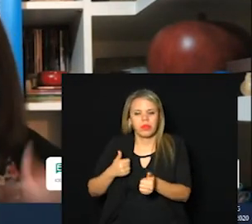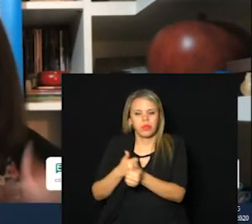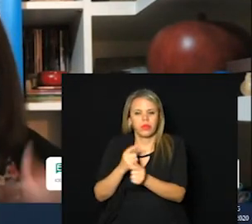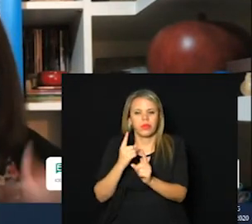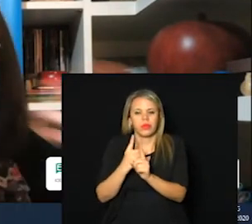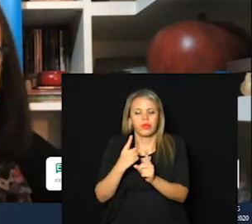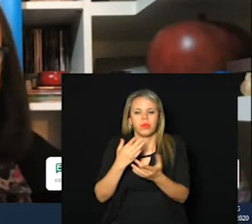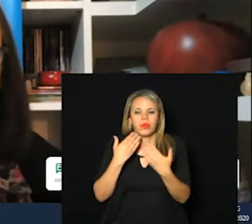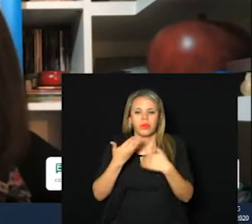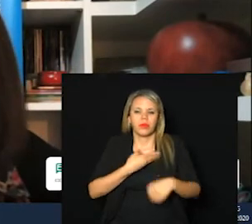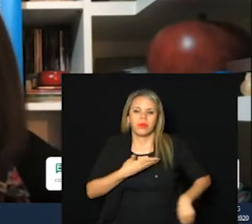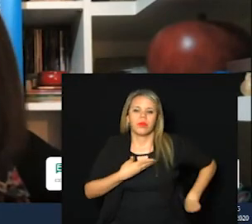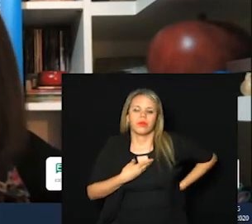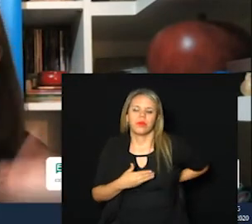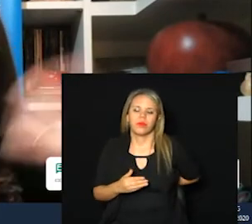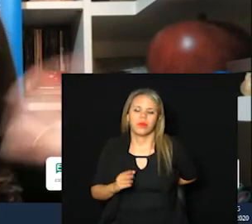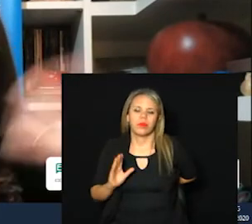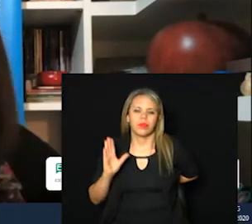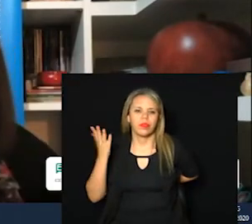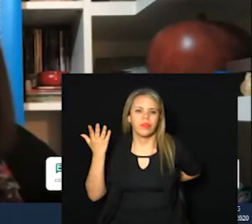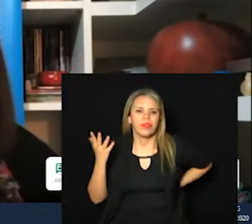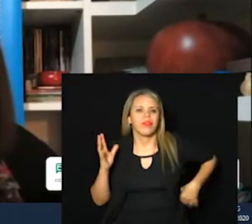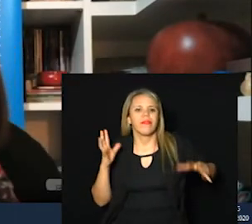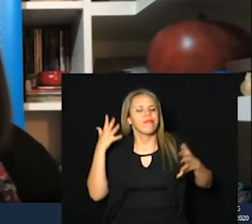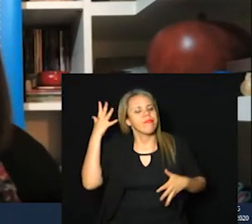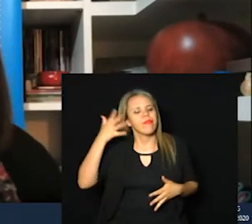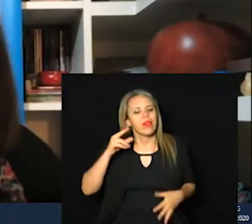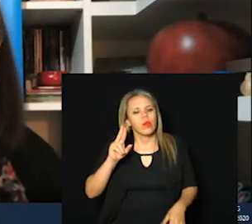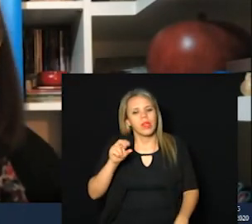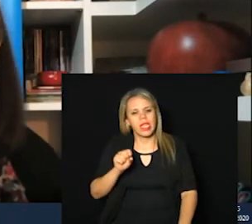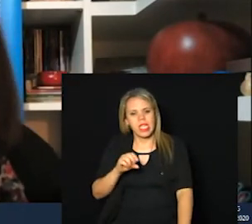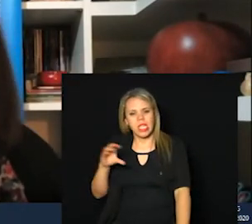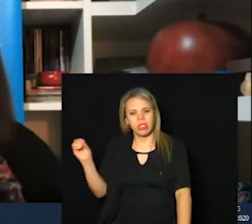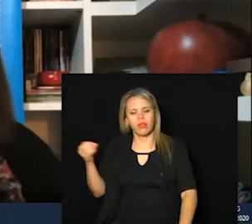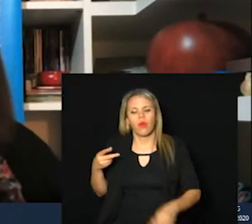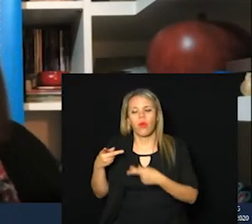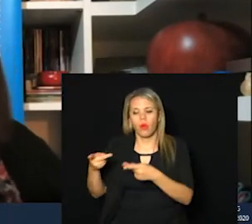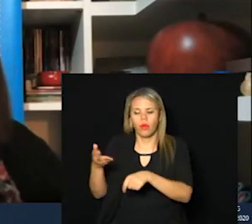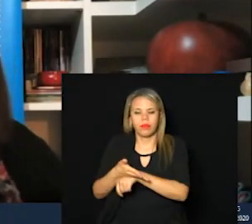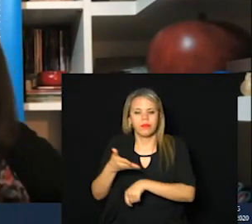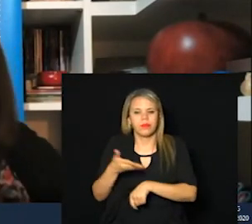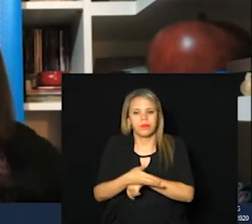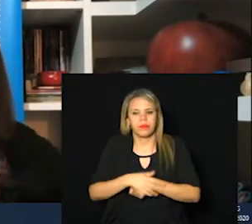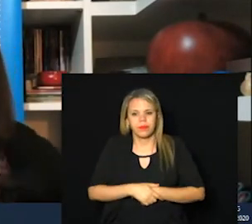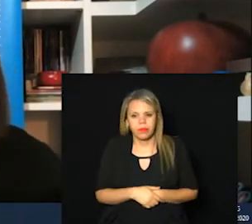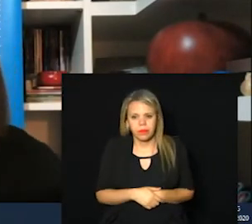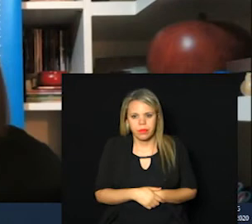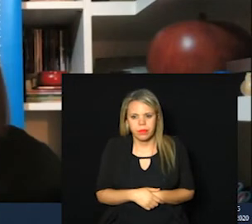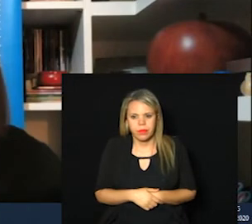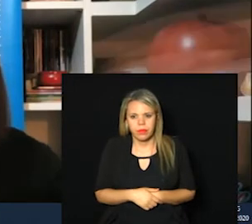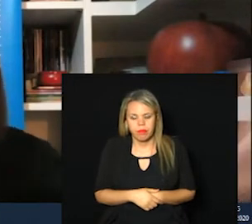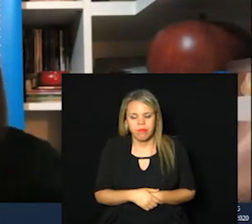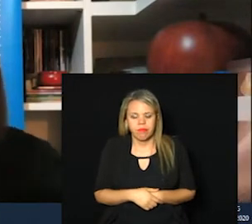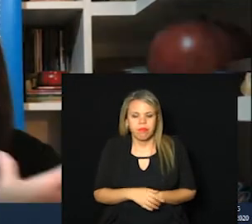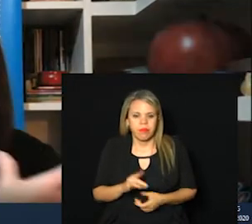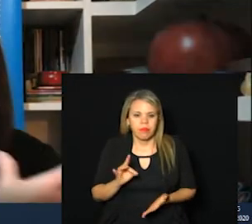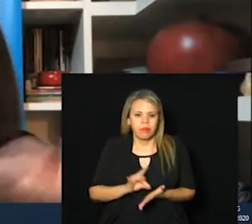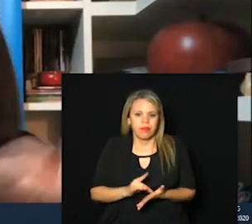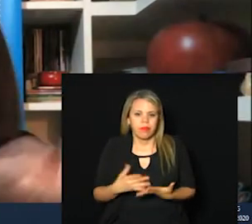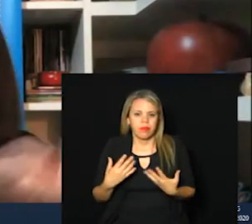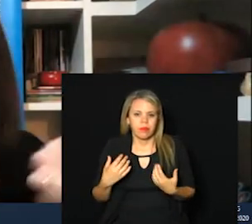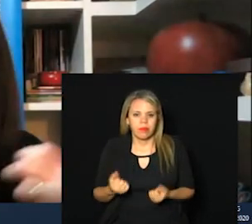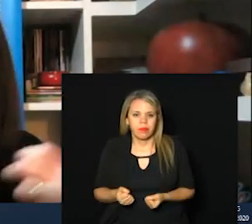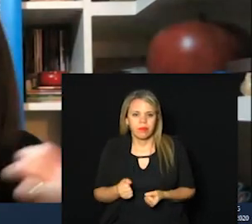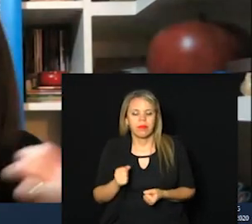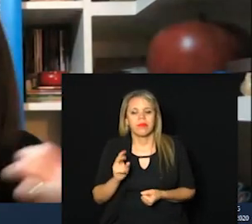nos eventos da Unesco, as coisas que a gente convidou e ela participou, e realmente abracei sempre